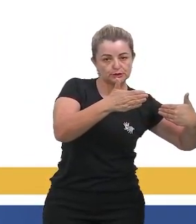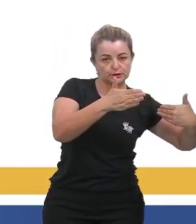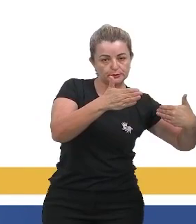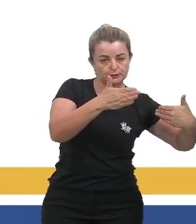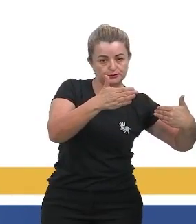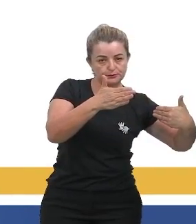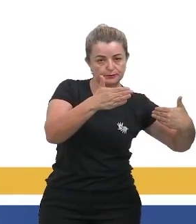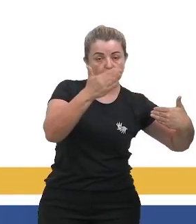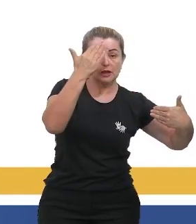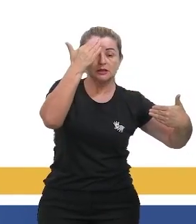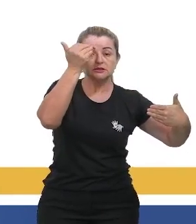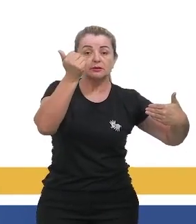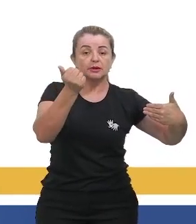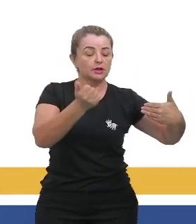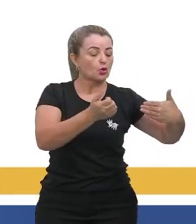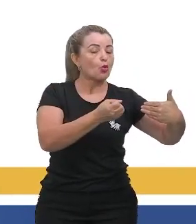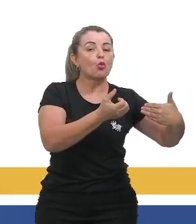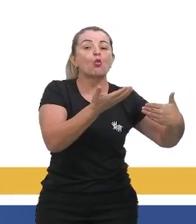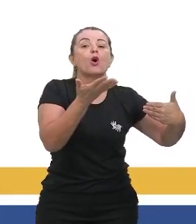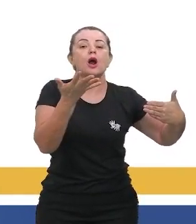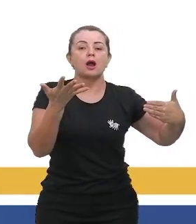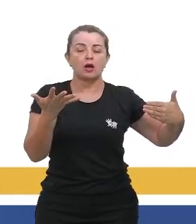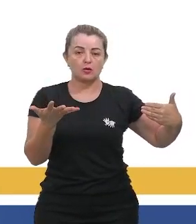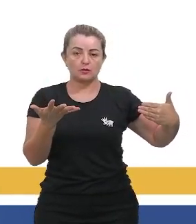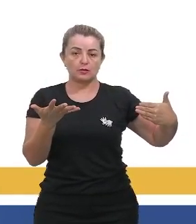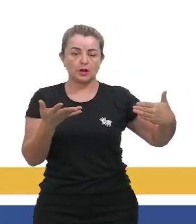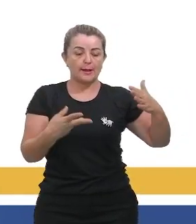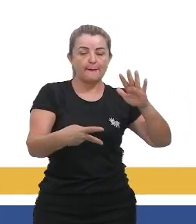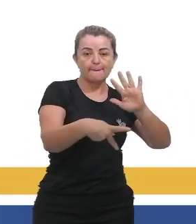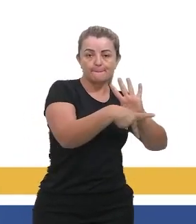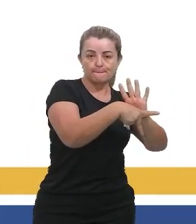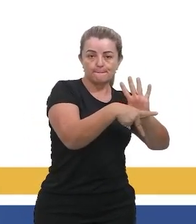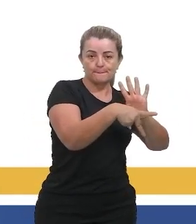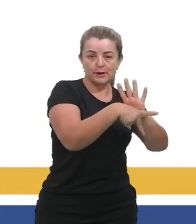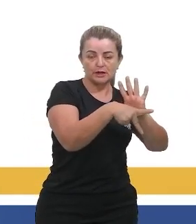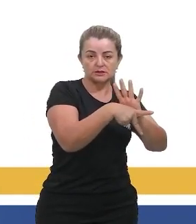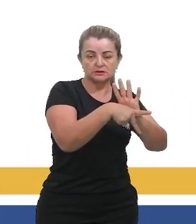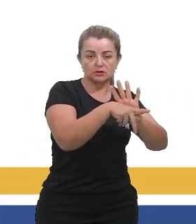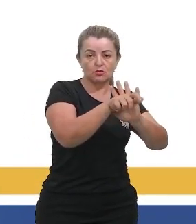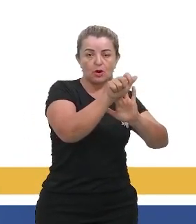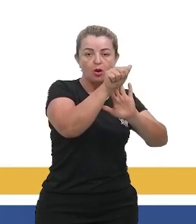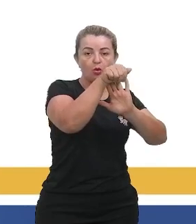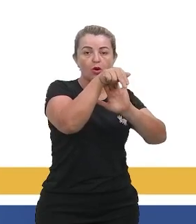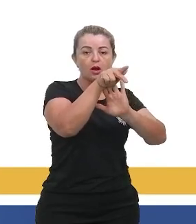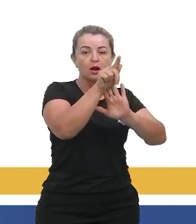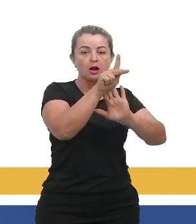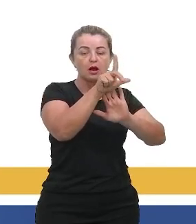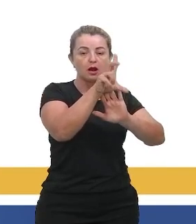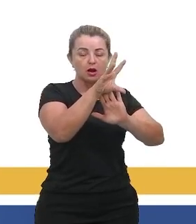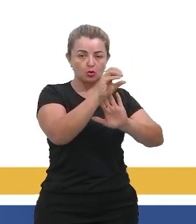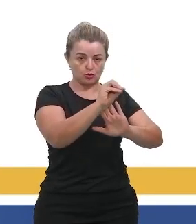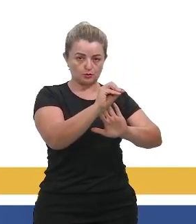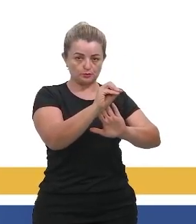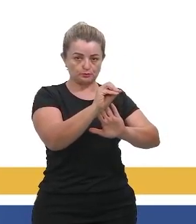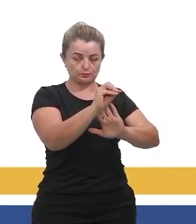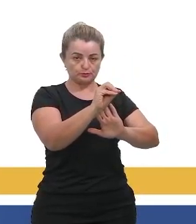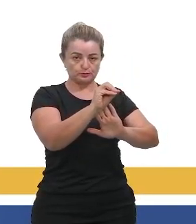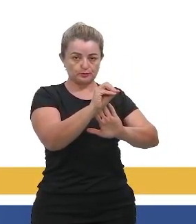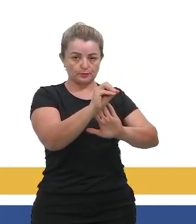ok? E ele quer saber qual desses camaradinhos aqui, ó, pertence ao mesmo ângulo de inclinação. Gente, vamos entender uma